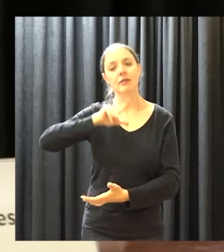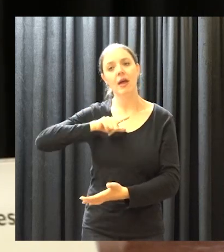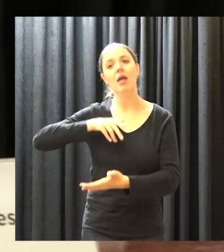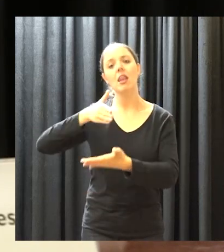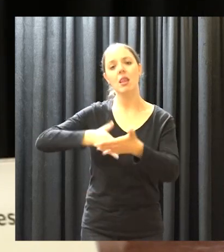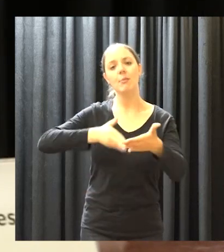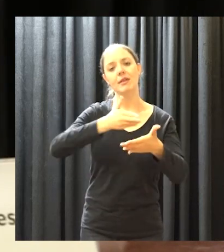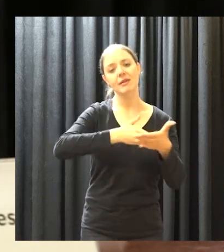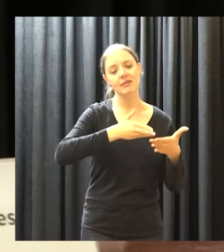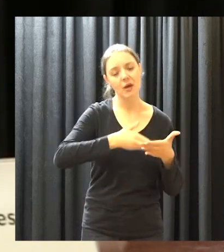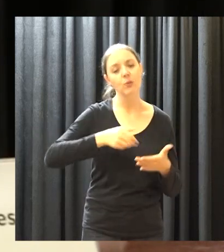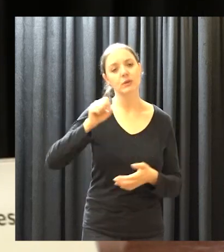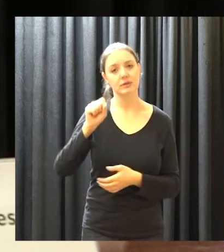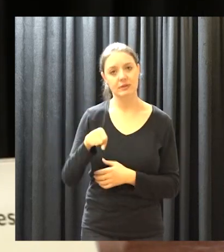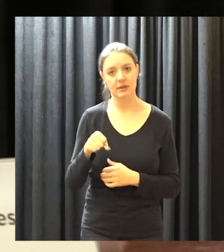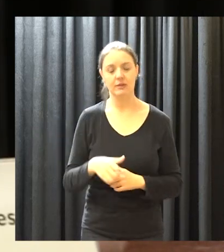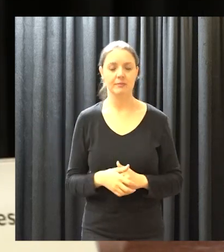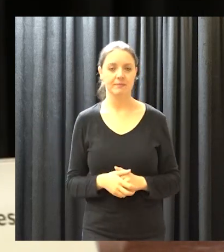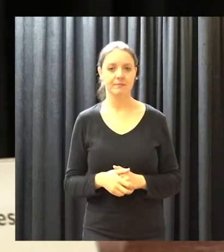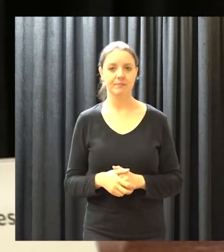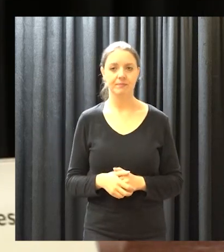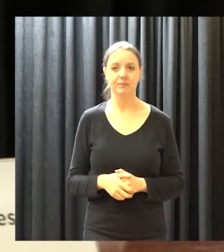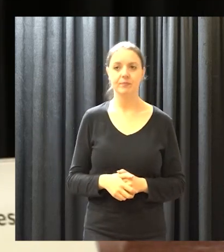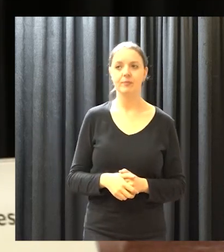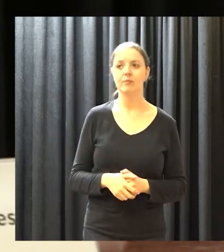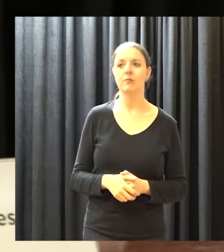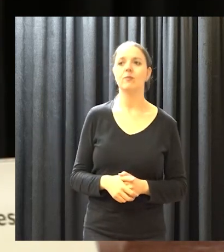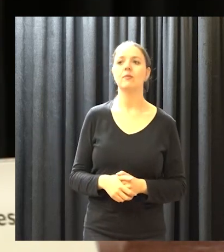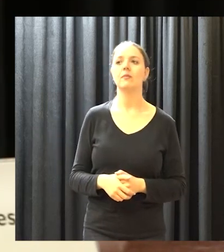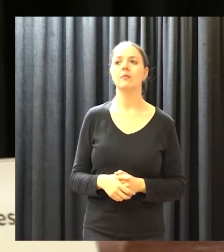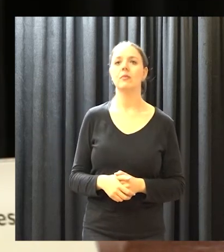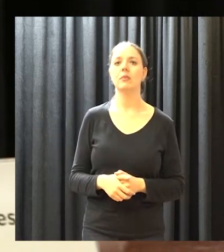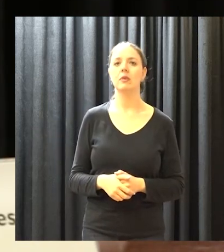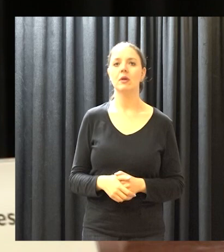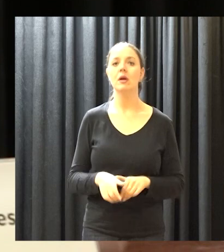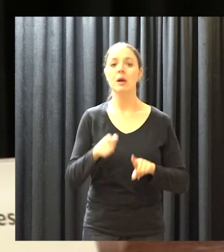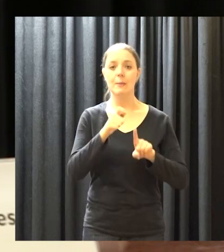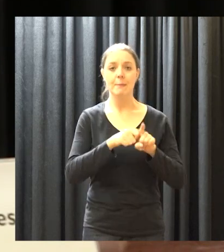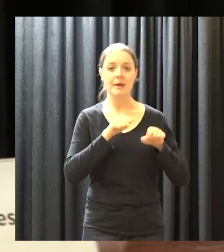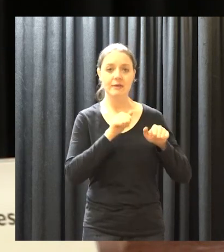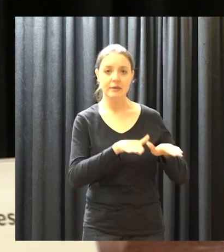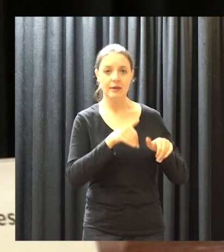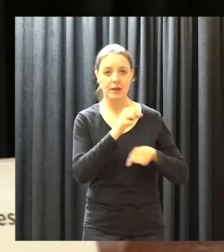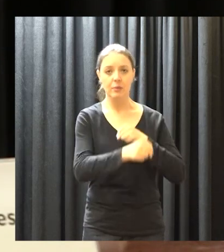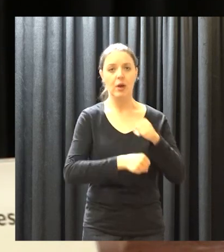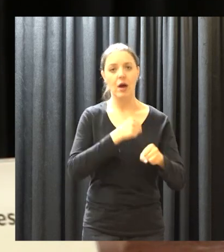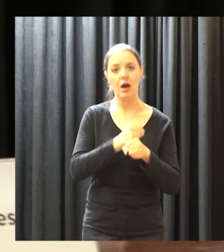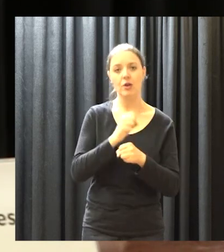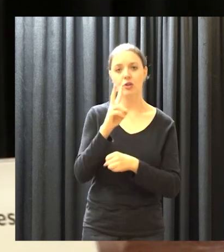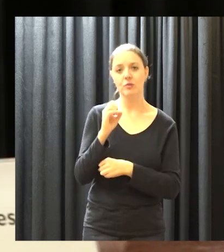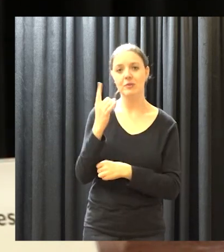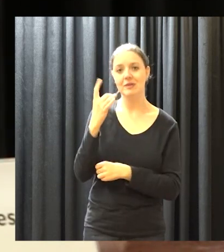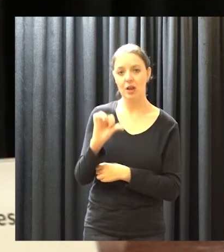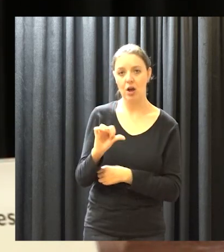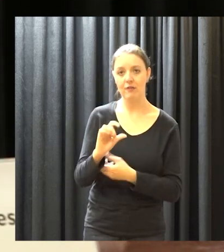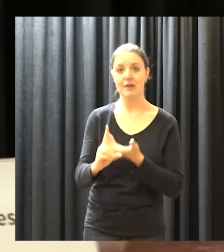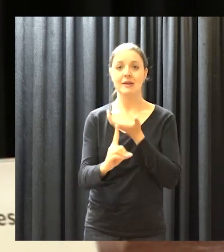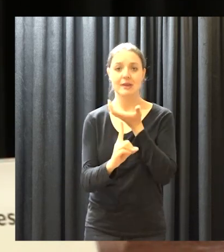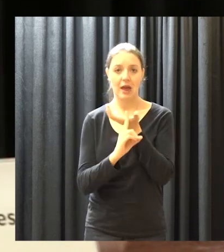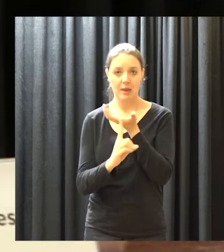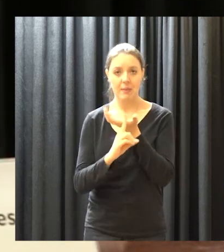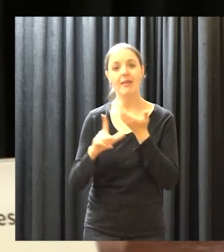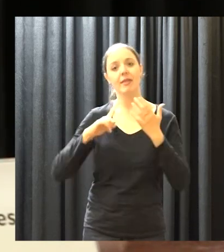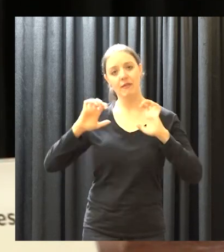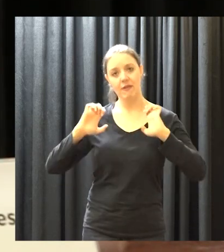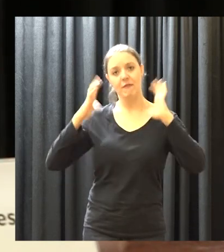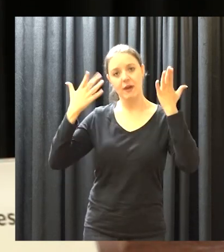vão vivenciá-la em alguma medida. No evento do CRP, que aconteceu em setembro de 2019, apresentei contribuições